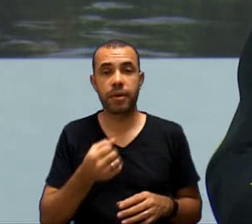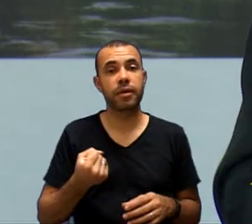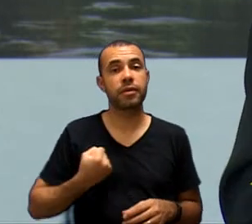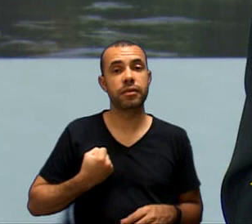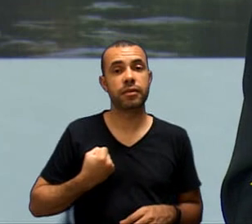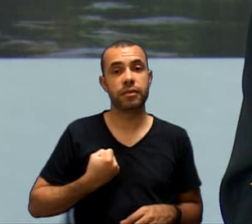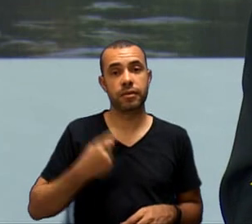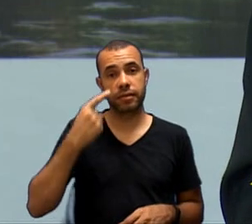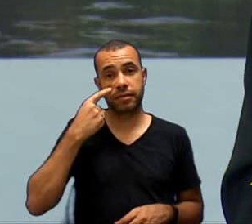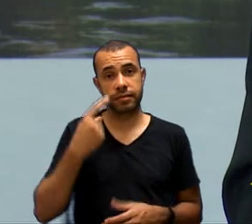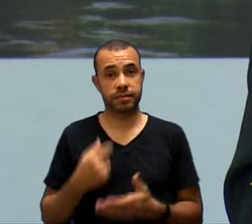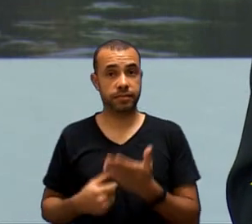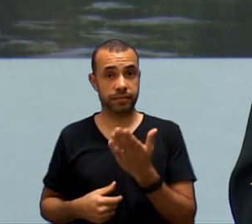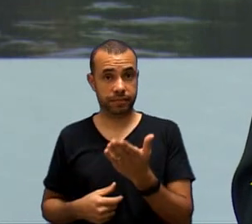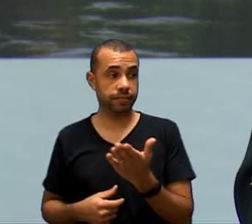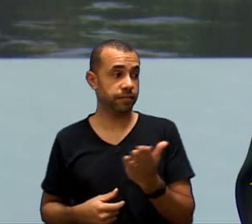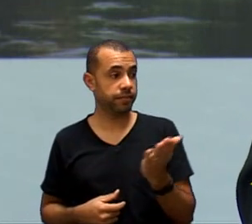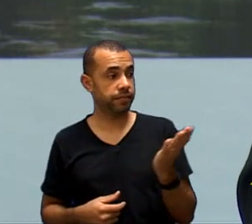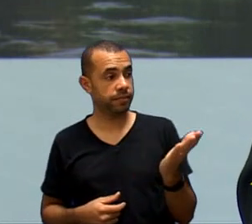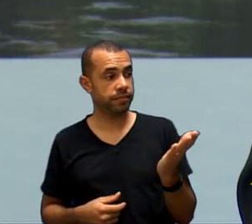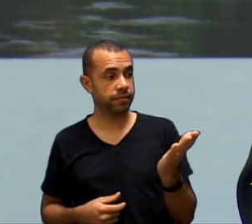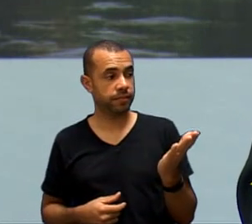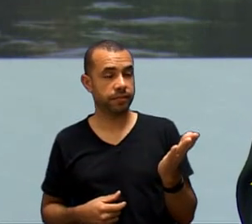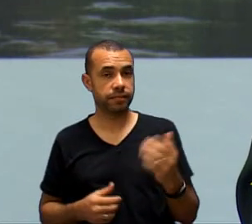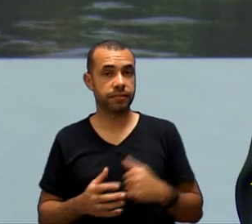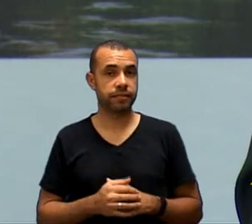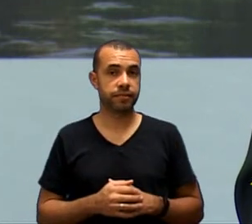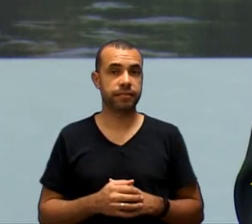para o número que aparece agora no seu vídeo, que é o